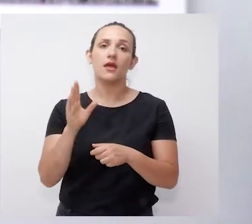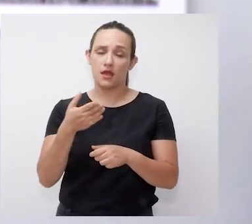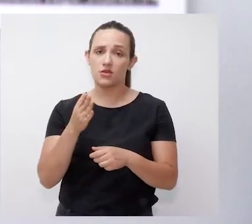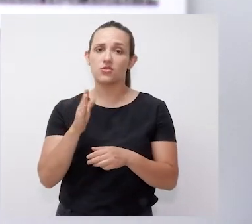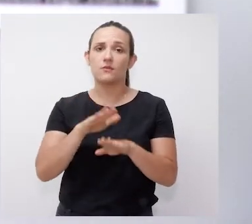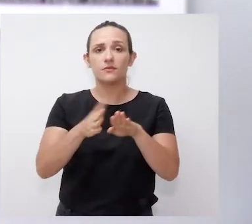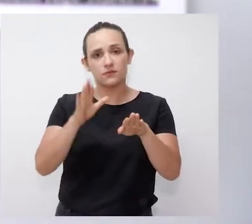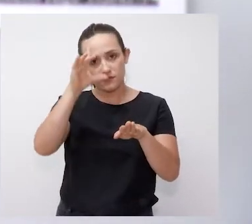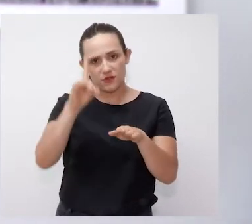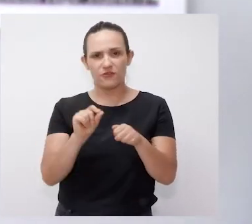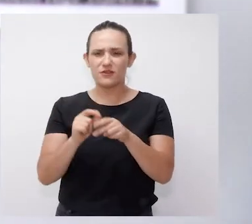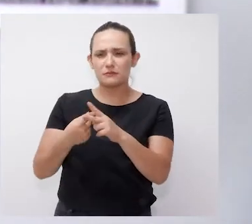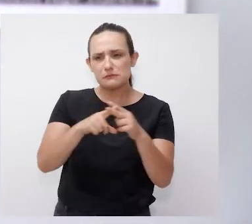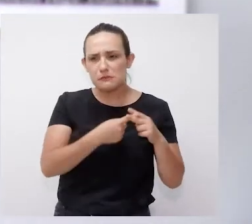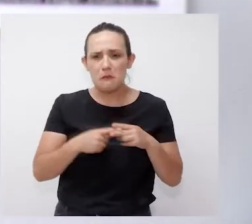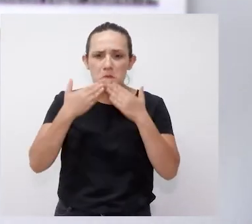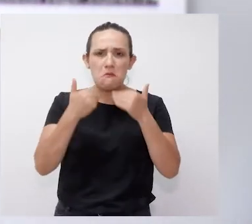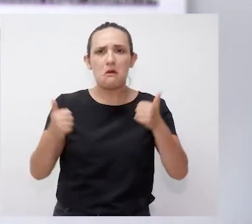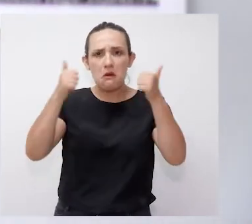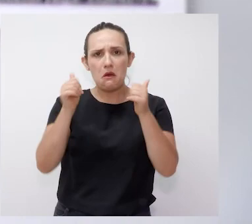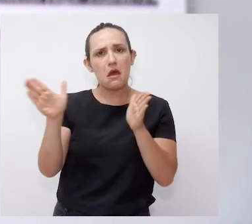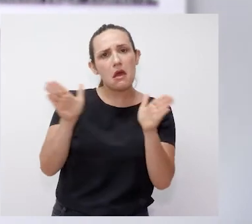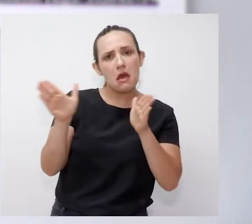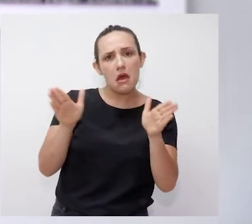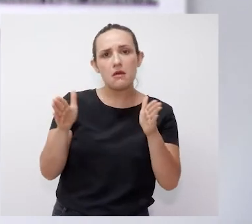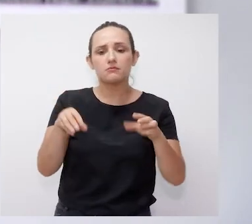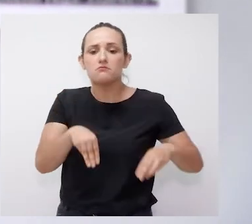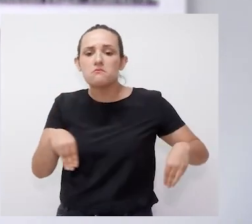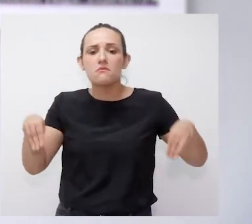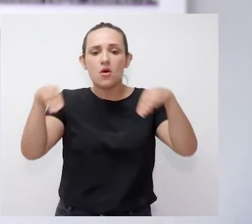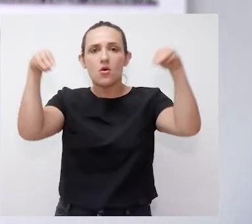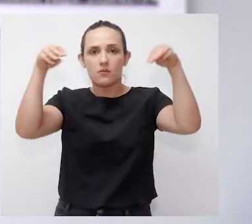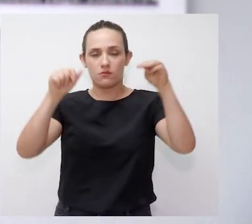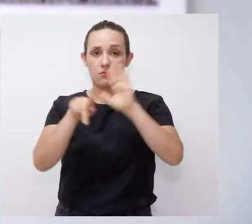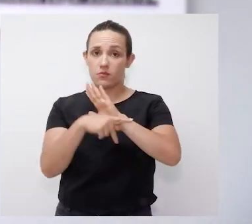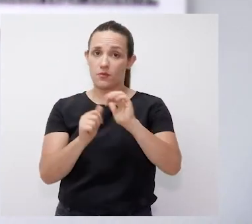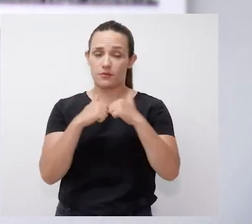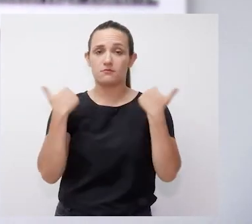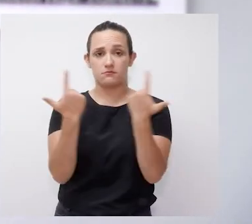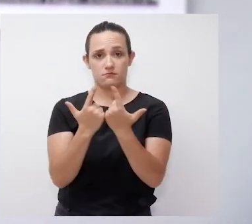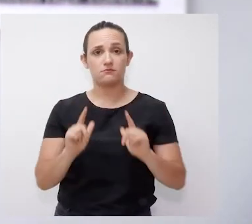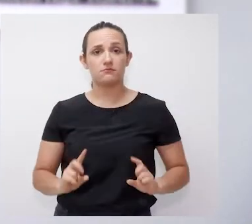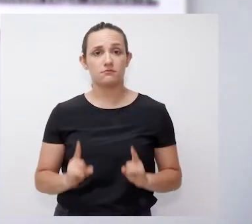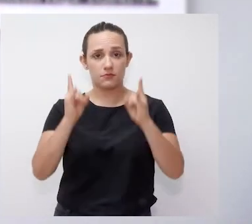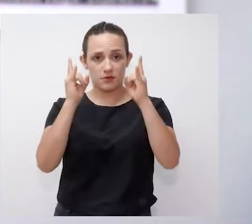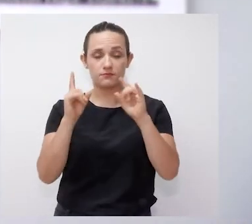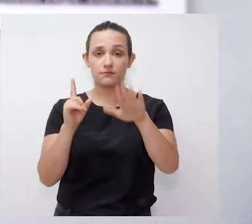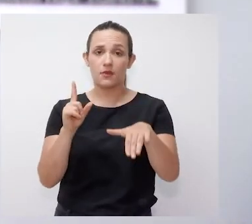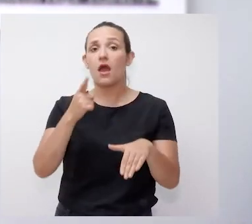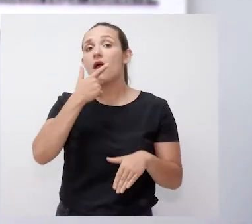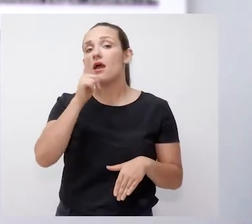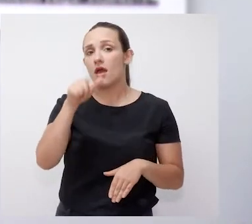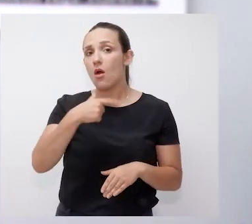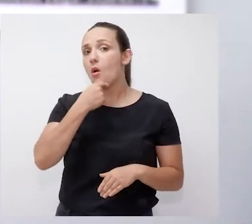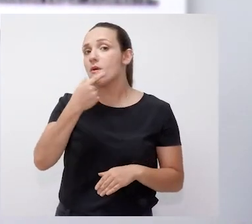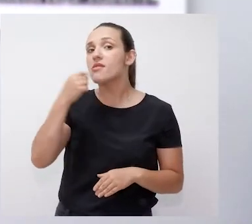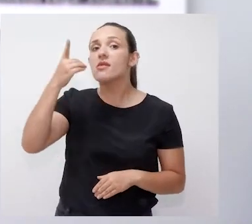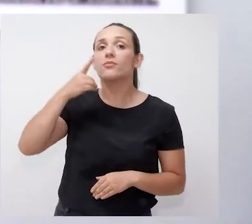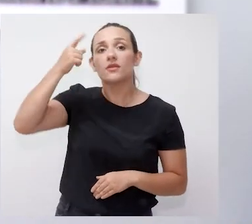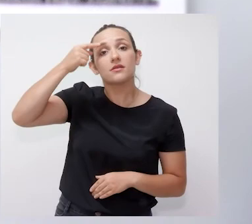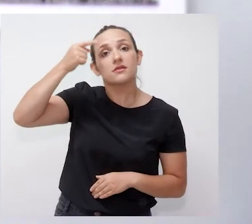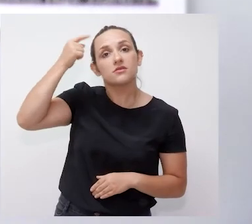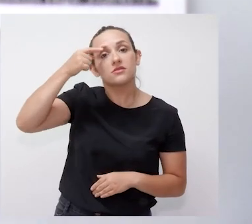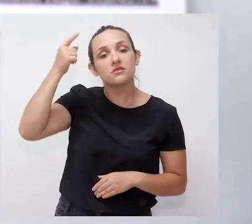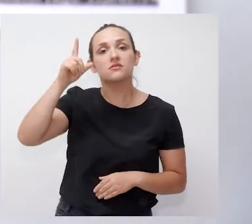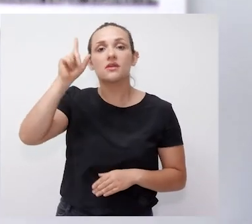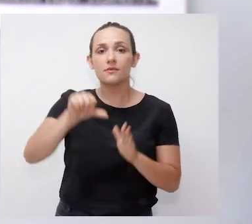diretora promoveu diversas melhorias em segurança, acessibilidade e modernização no prédio da Lemes. O primeiro secretário